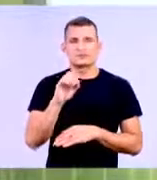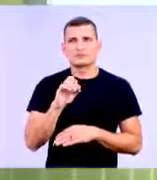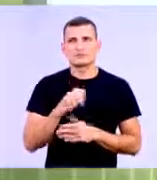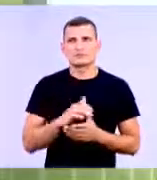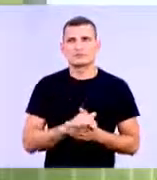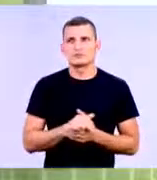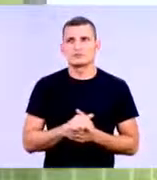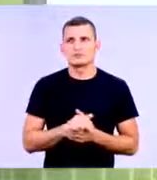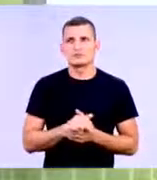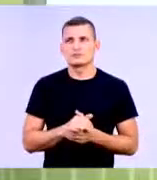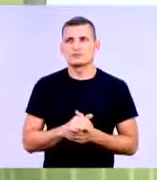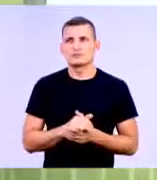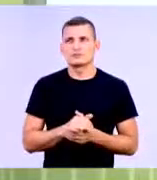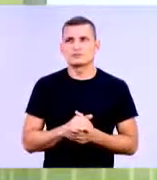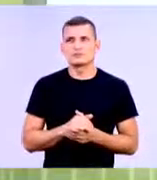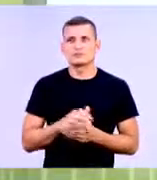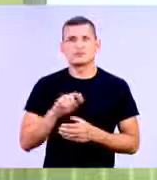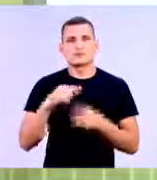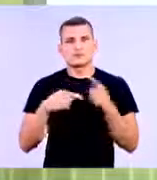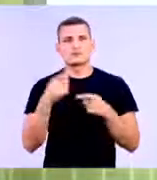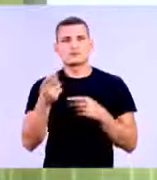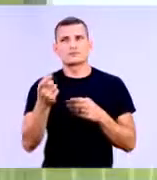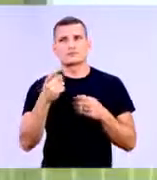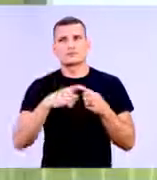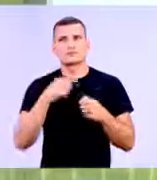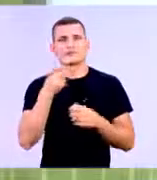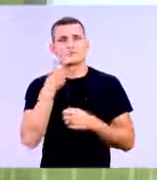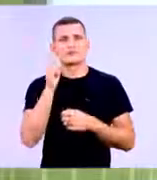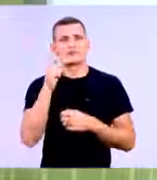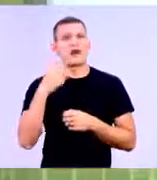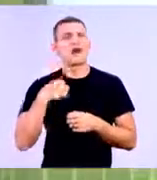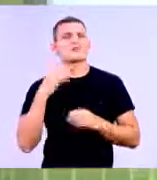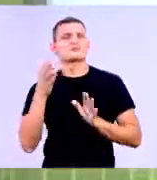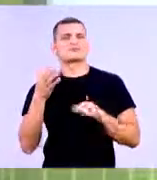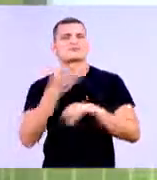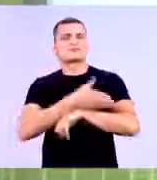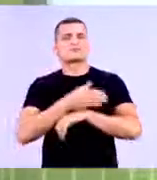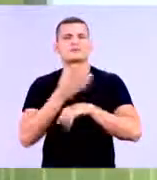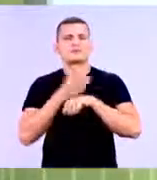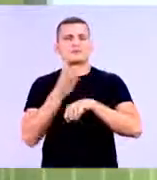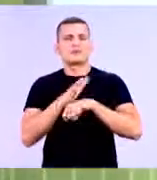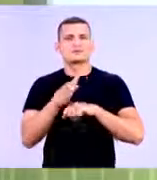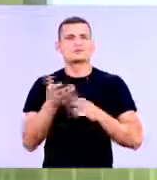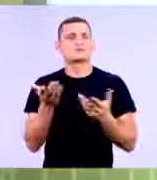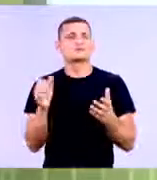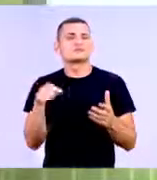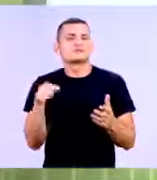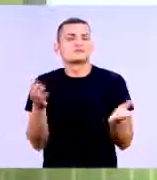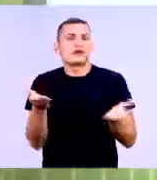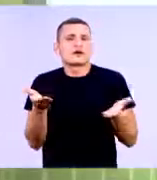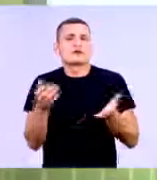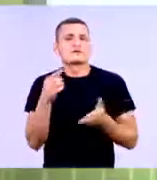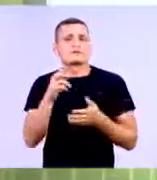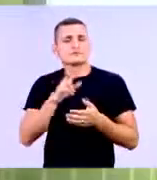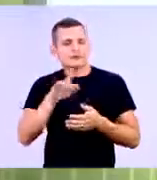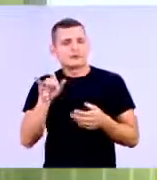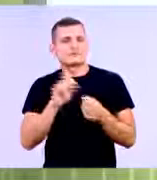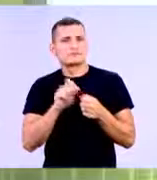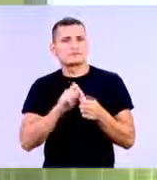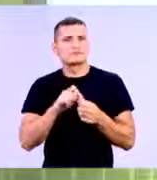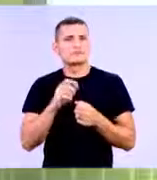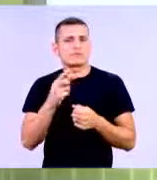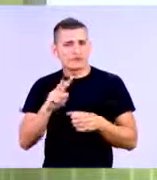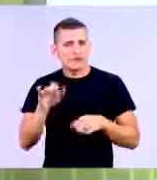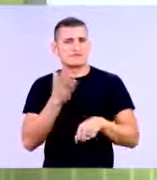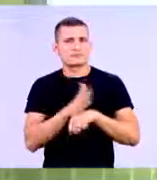Aí depois você volta e fala o quê? Ah, não, eu já participei do treinamento. Sim, e agora? Você vai executar, vai colocar